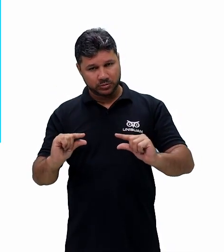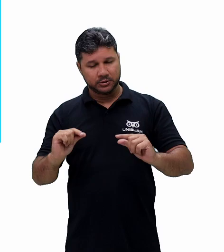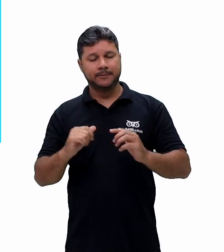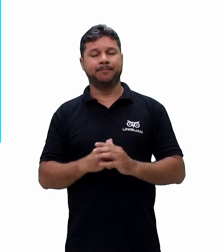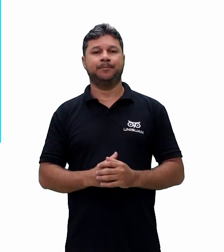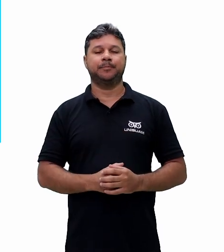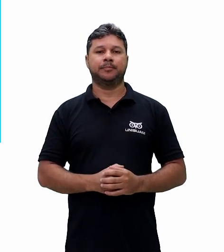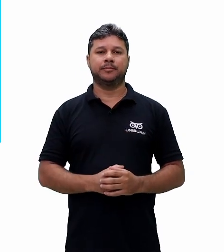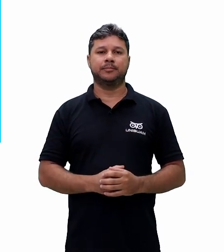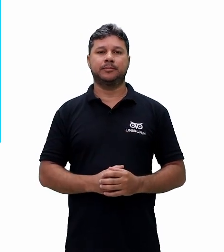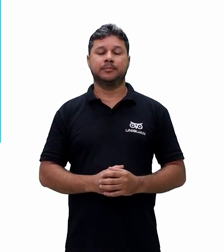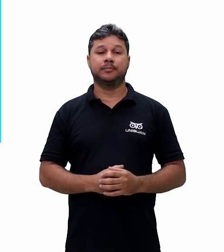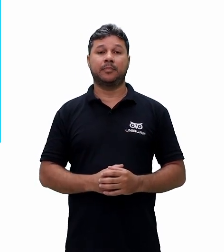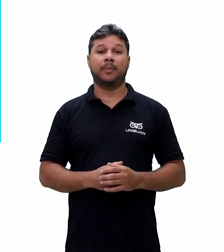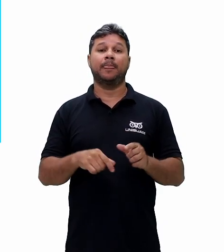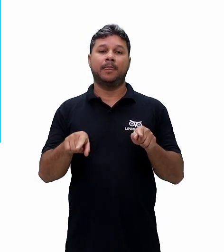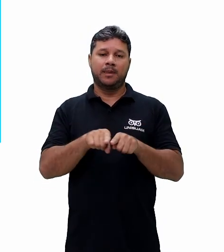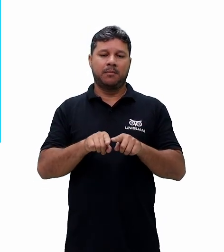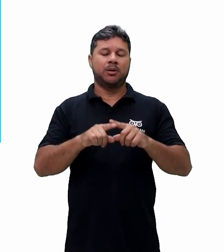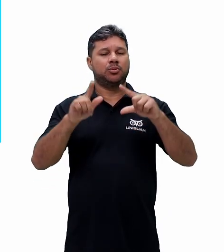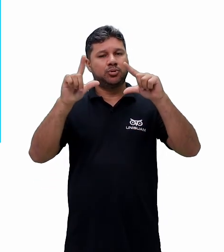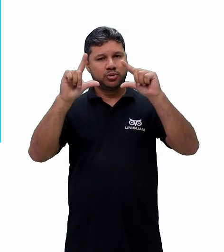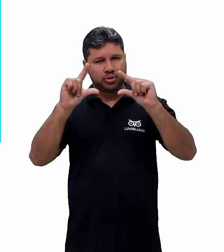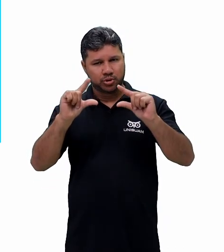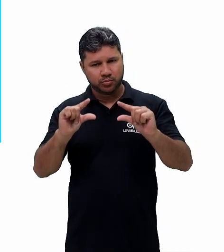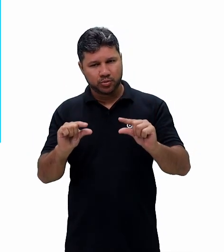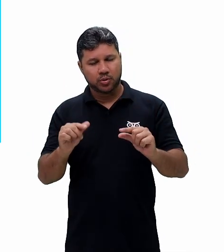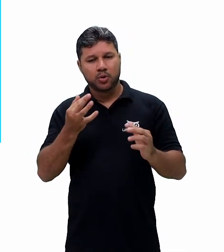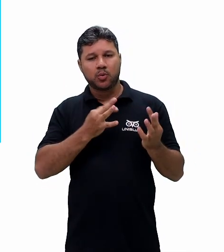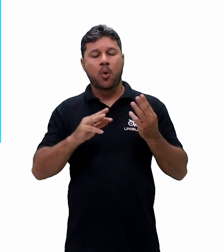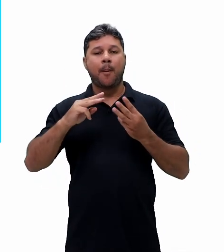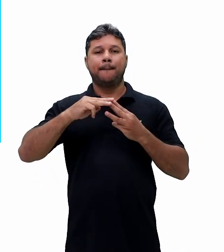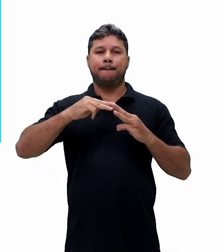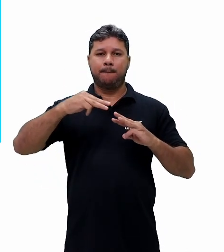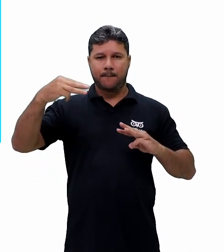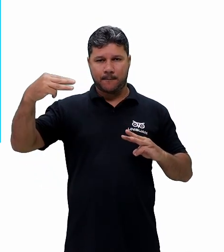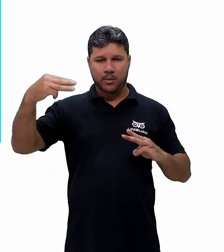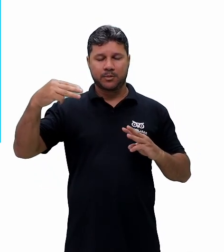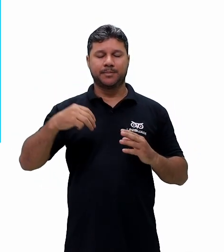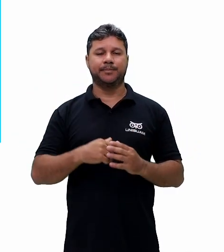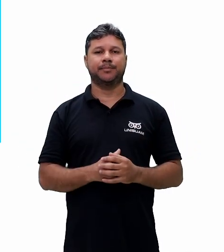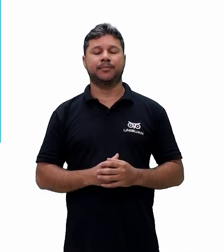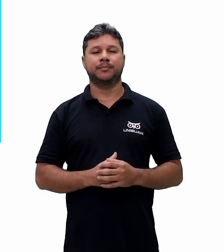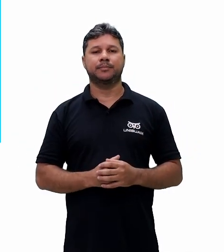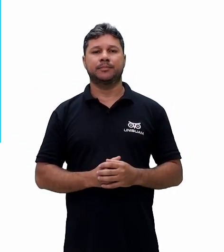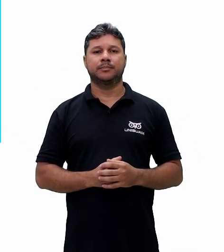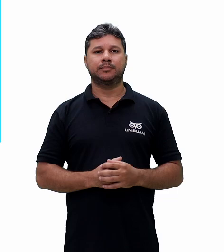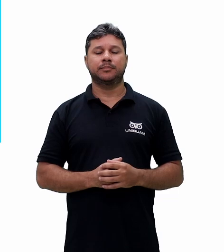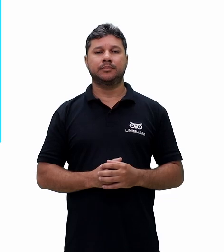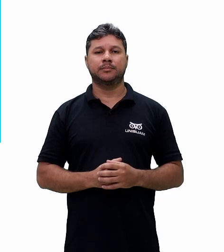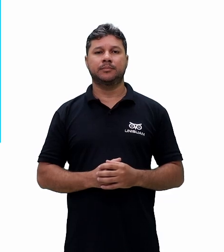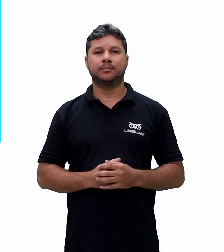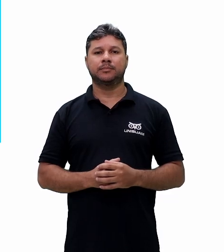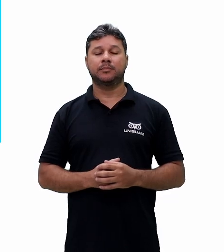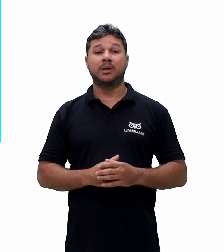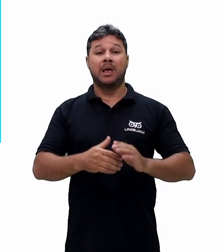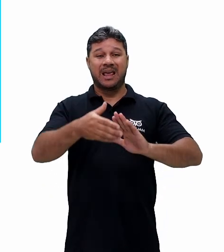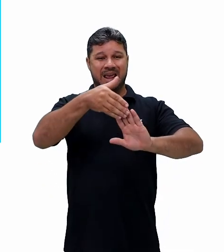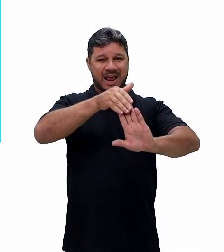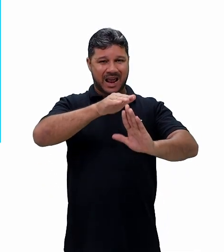atenua os sintomas da dor e atenua os sintomas da dor muscular tardia.